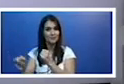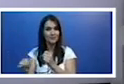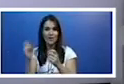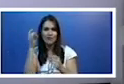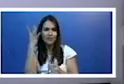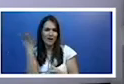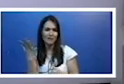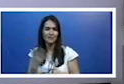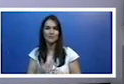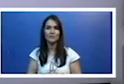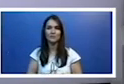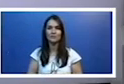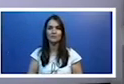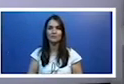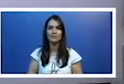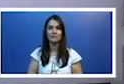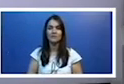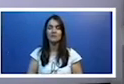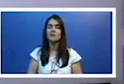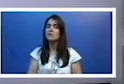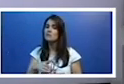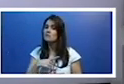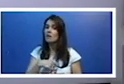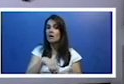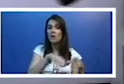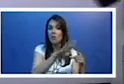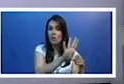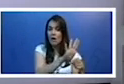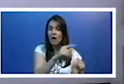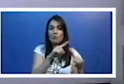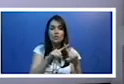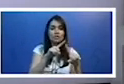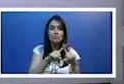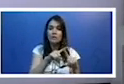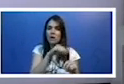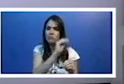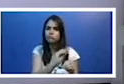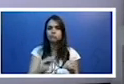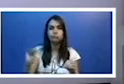Fácil, Quantidade de hidrogênio que eu tenho aqui, eu multiplico ele a hora que ele